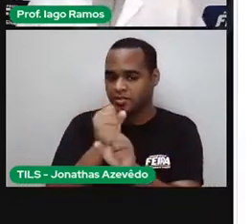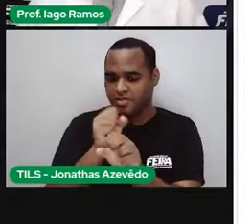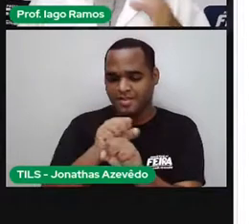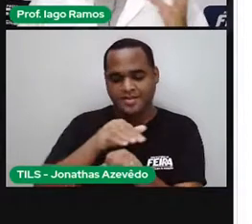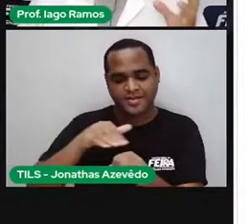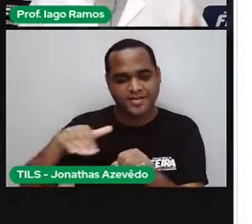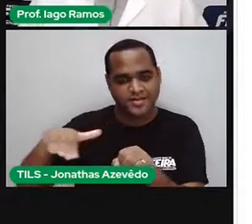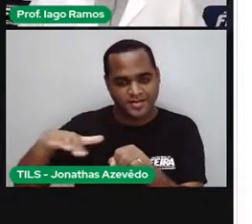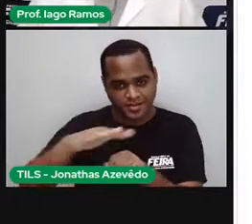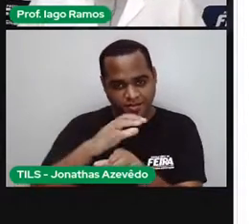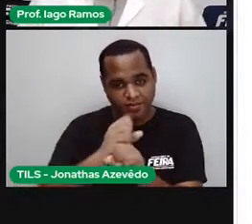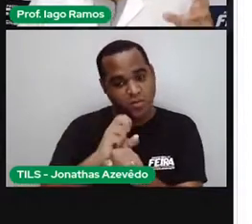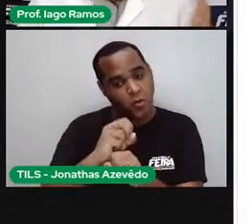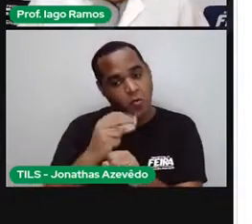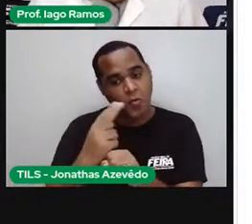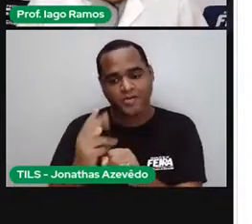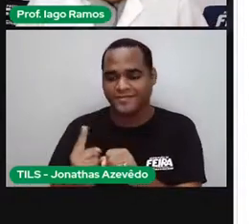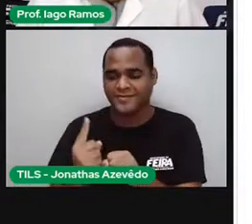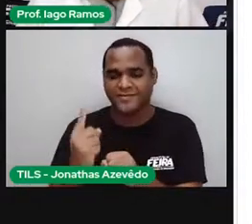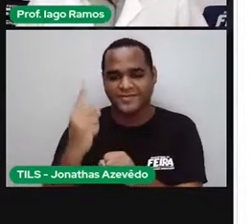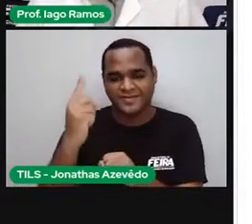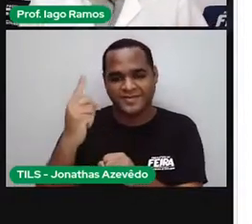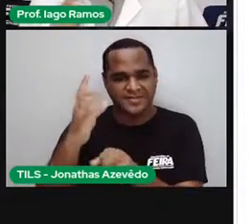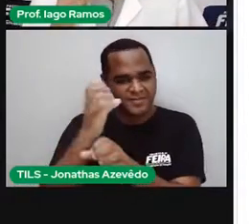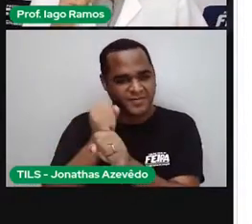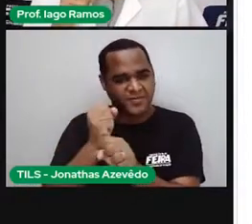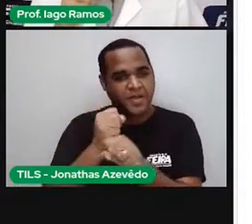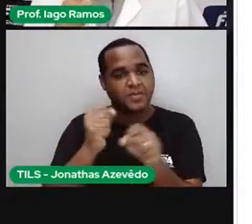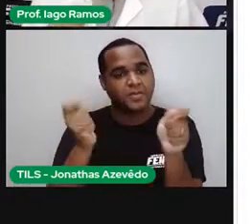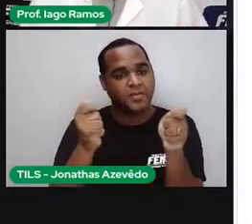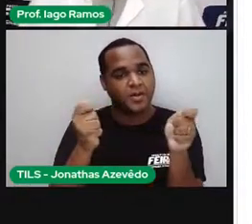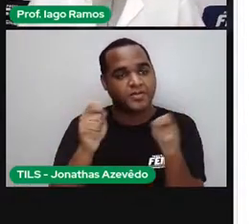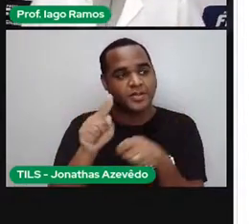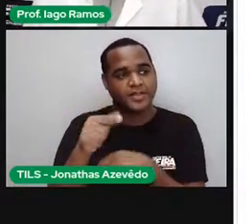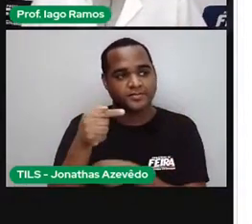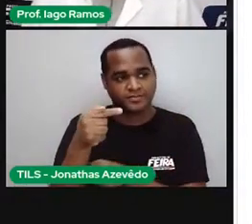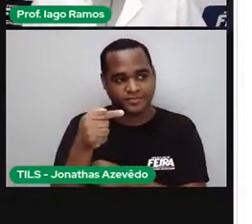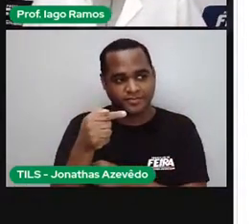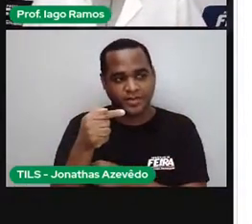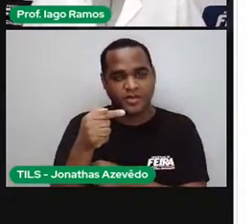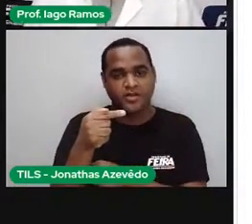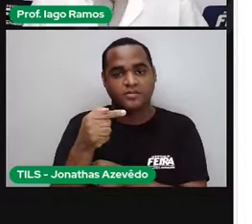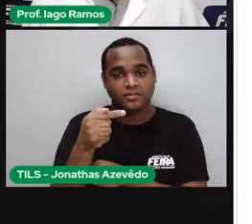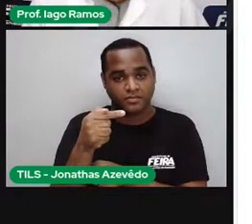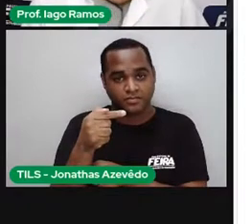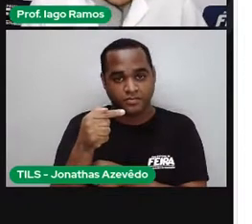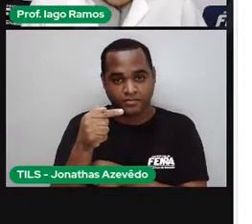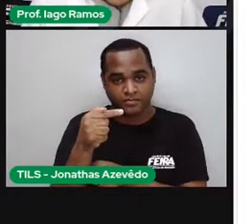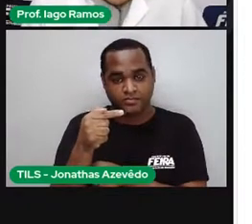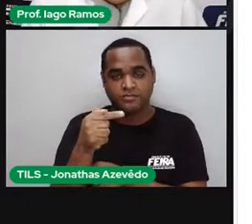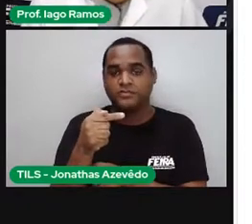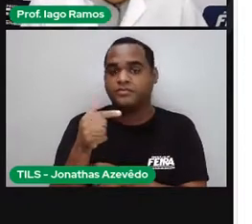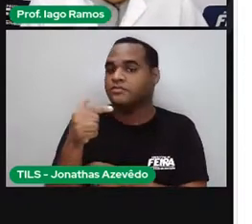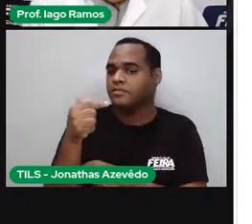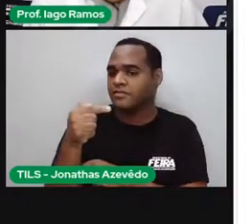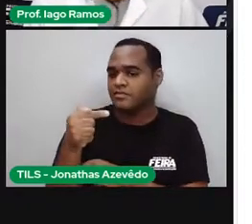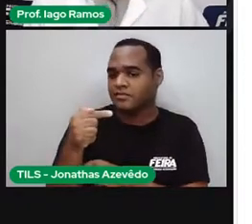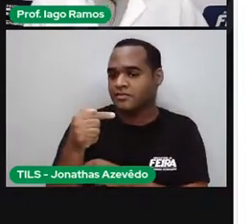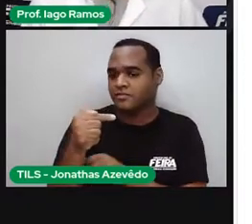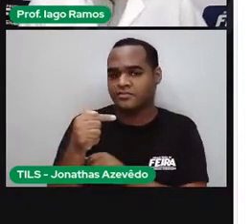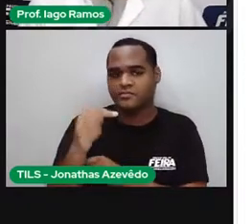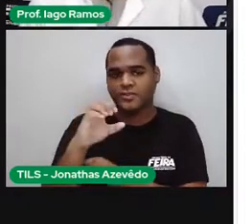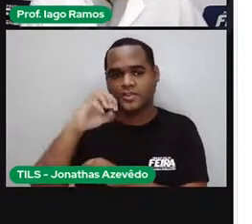base ou o valor da altura tanto faz que naquele caso ali é sete tá 7